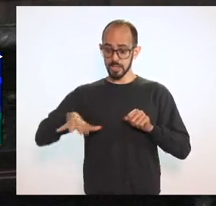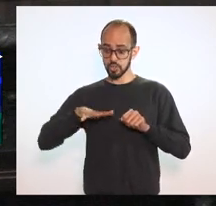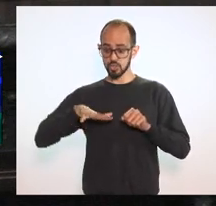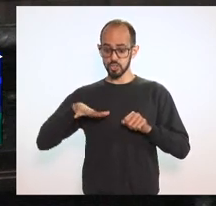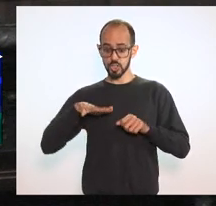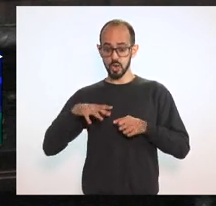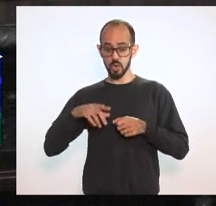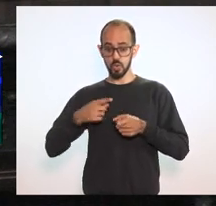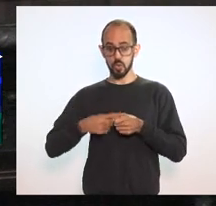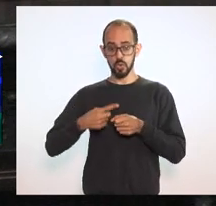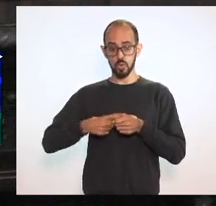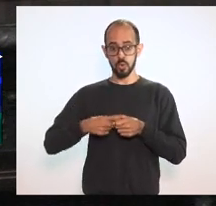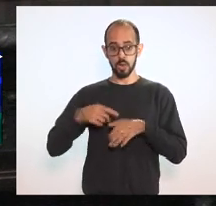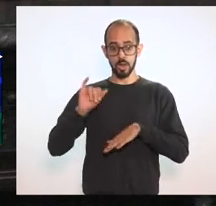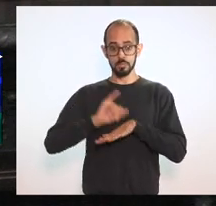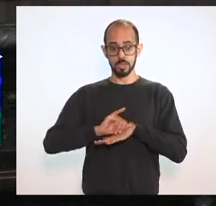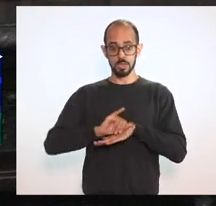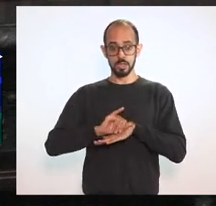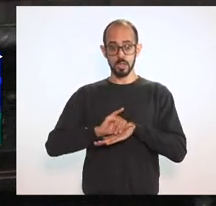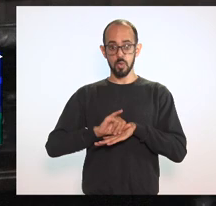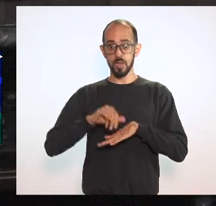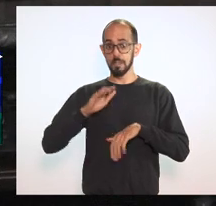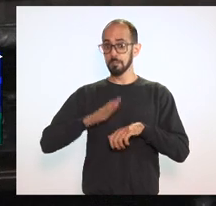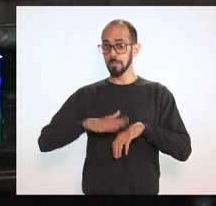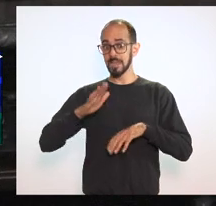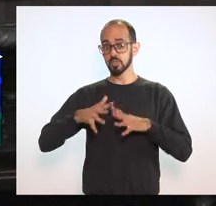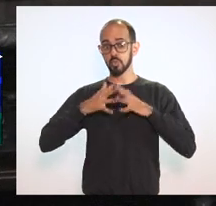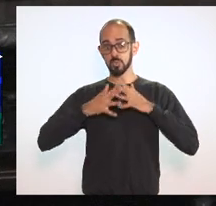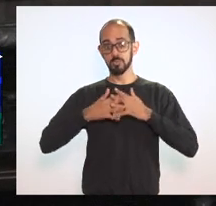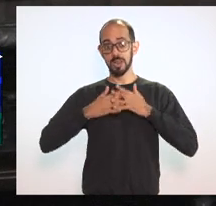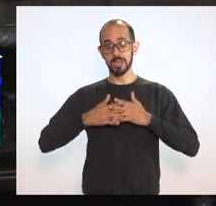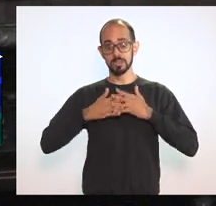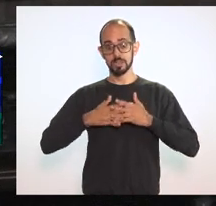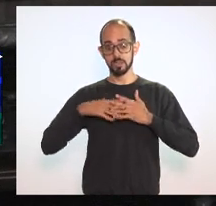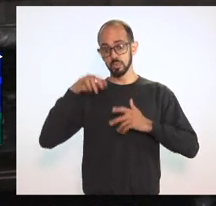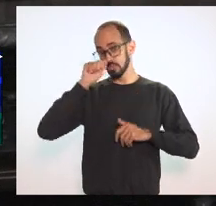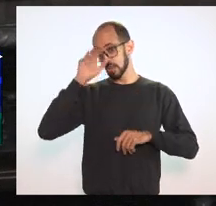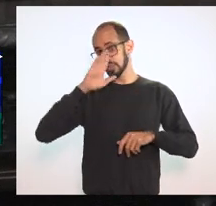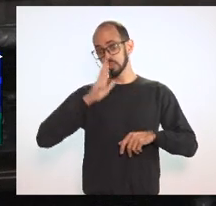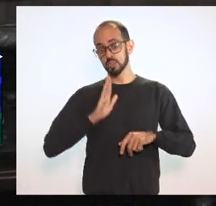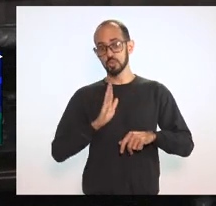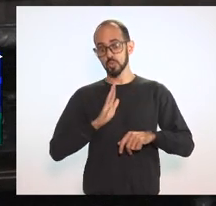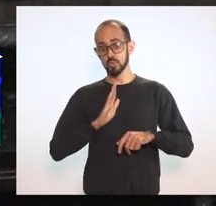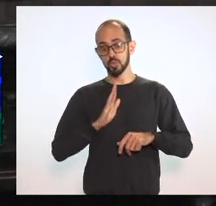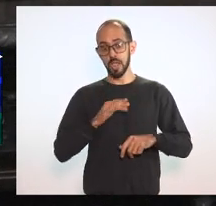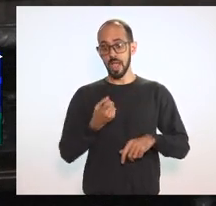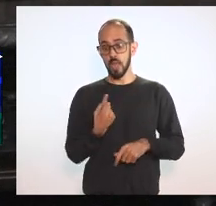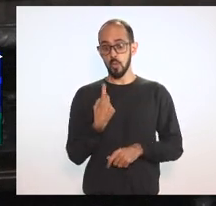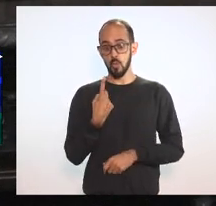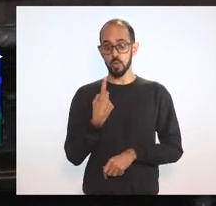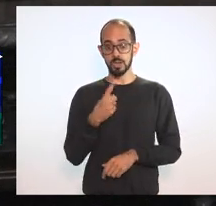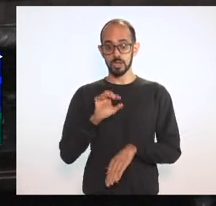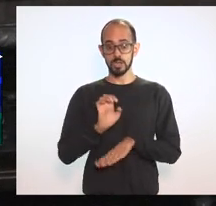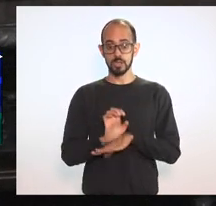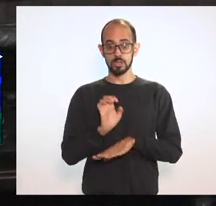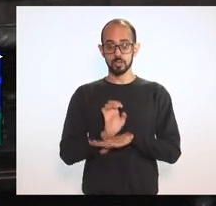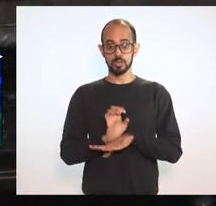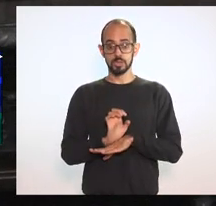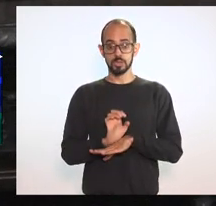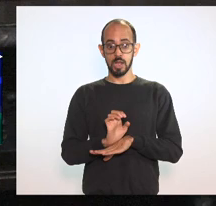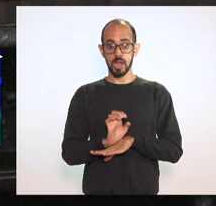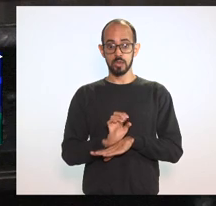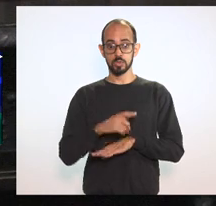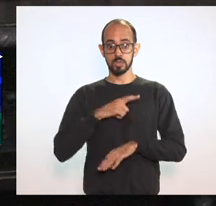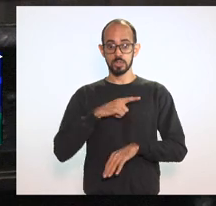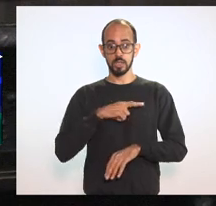é a mais complexa do Brasil nós estamos falando de uma região metropolitana a única do estado que congrega